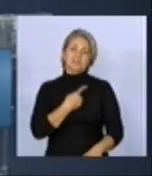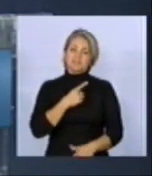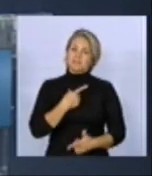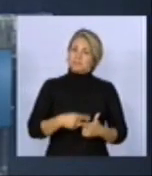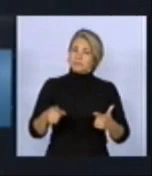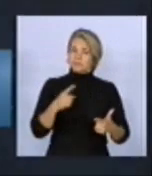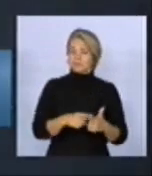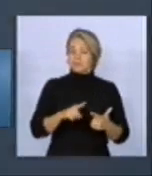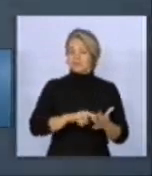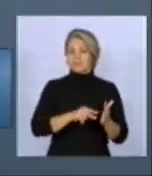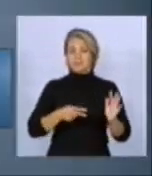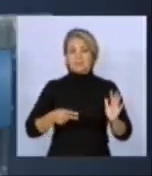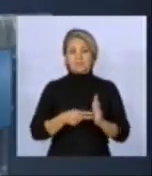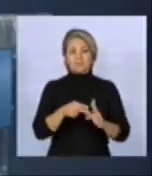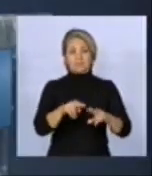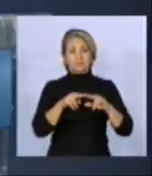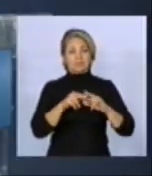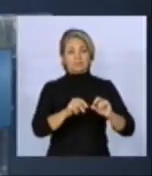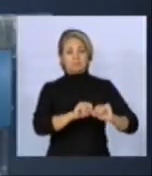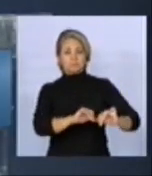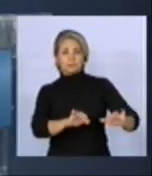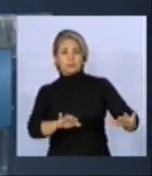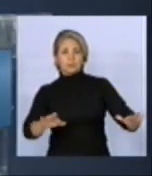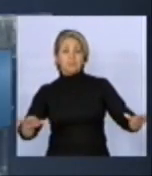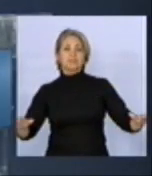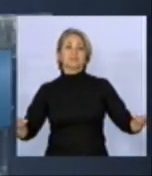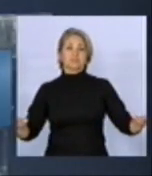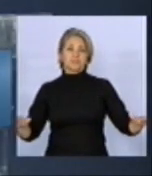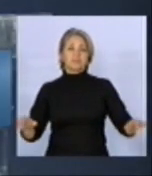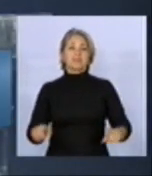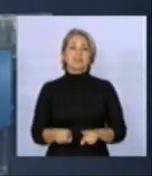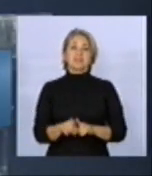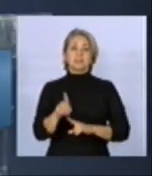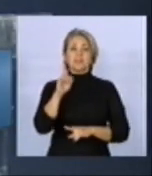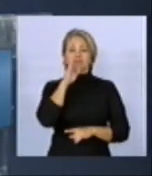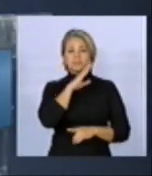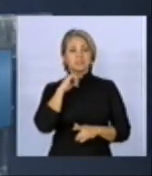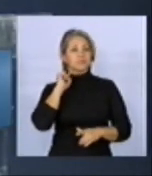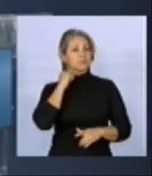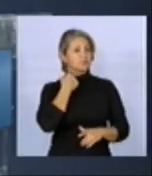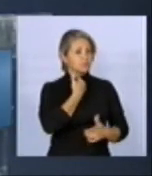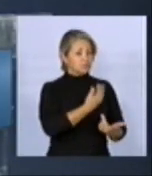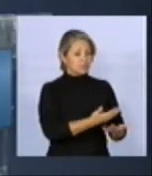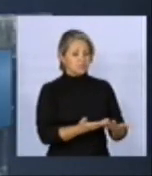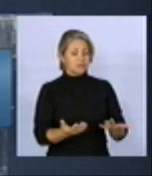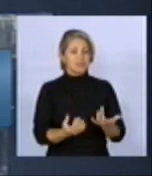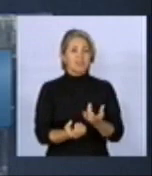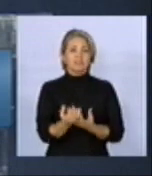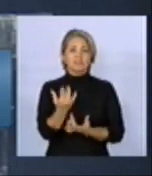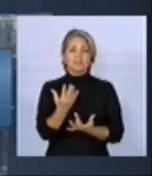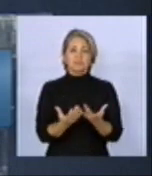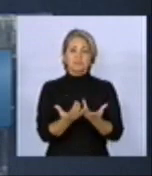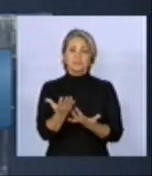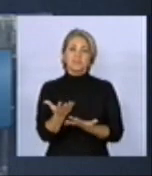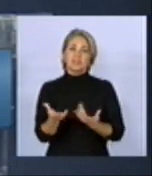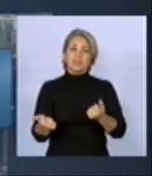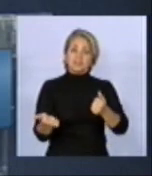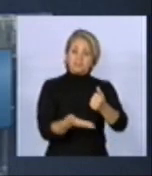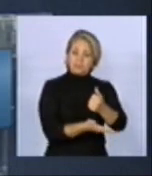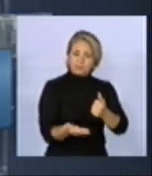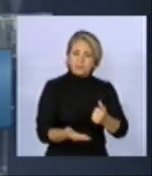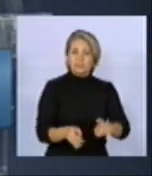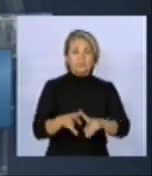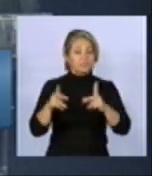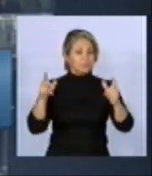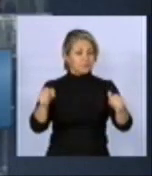significativo com relação à cobertura vegetal a poluição das áreas de cultivo e principalmente nas cidades próximas né que afetam né